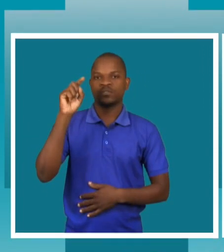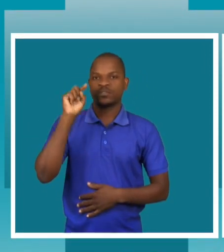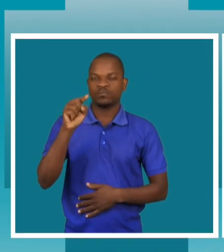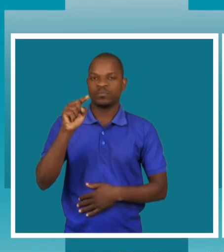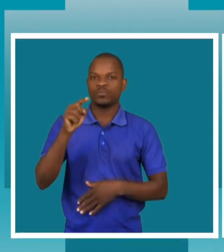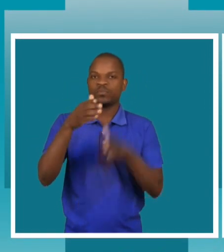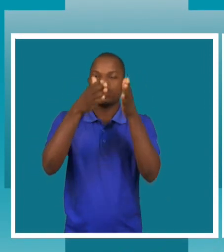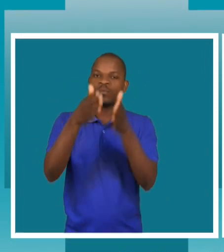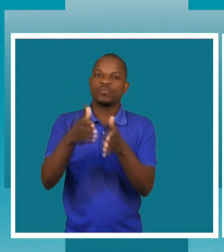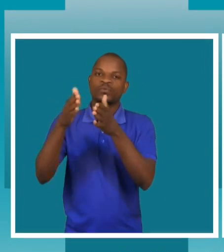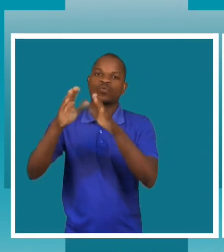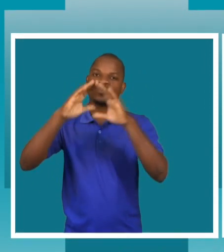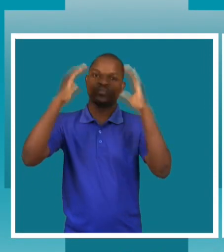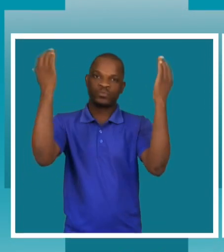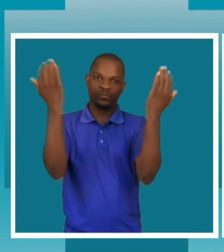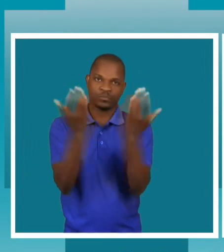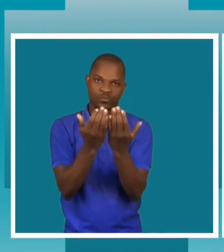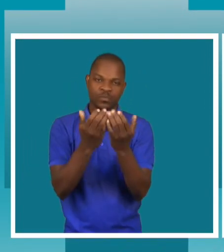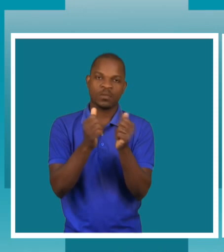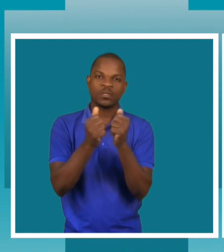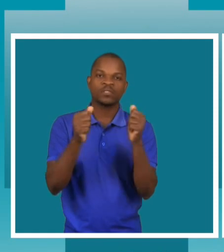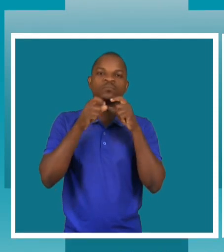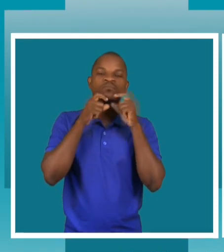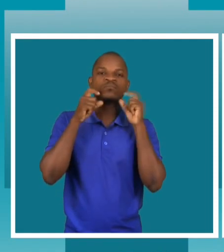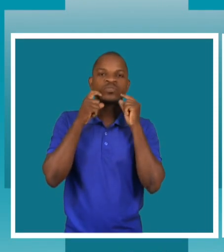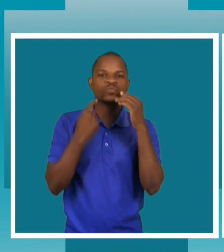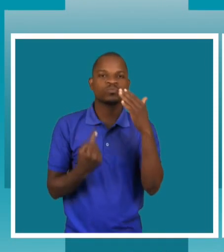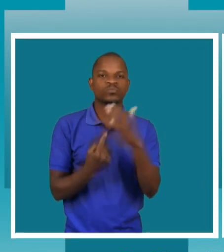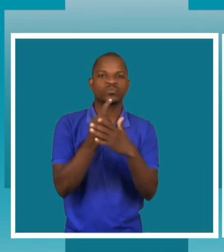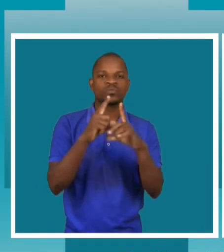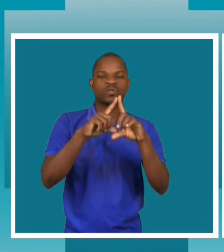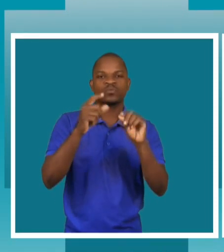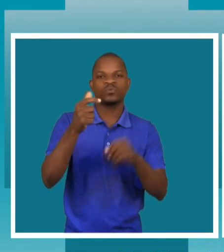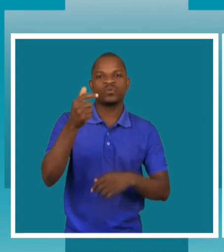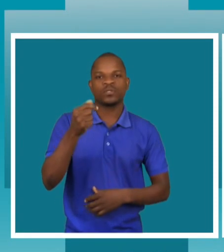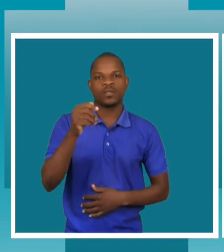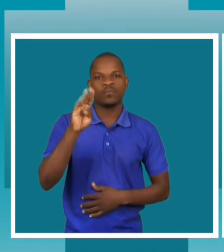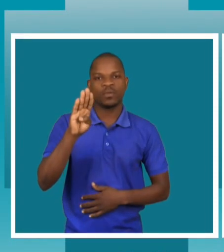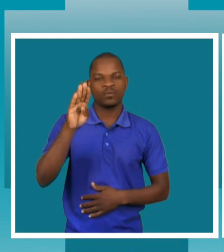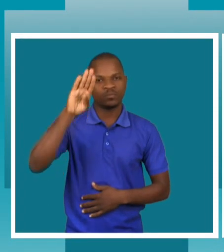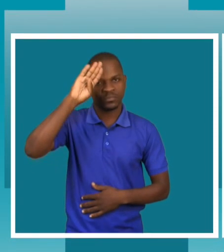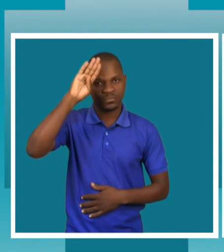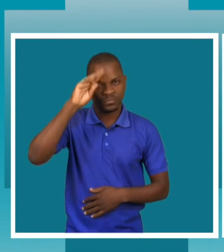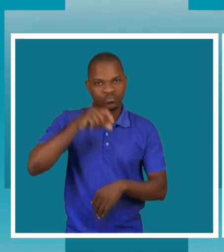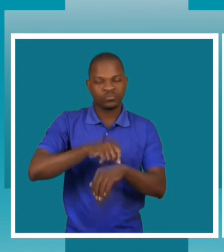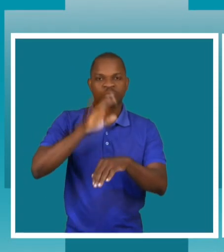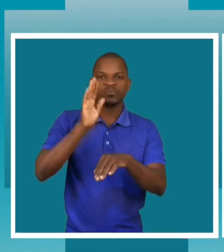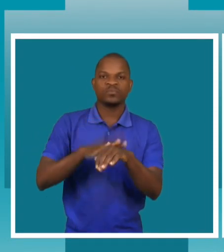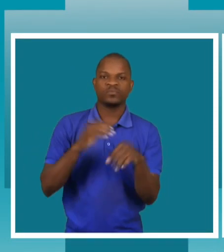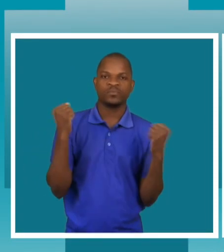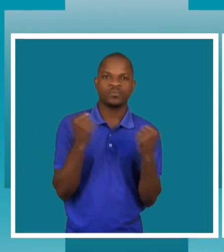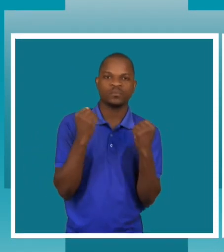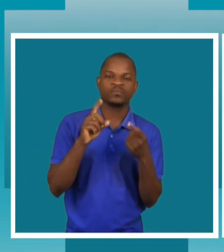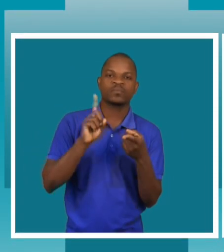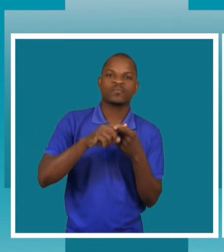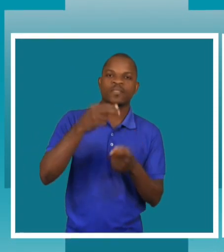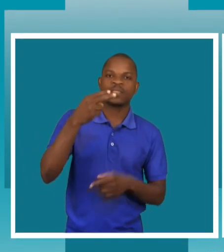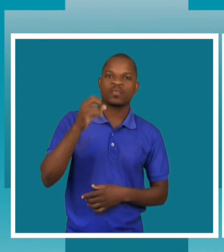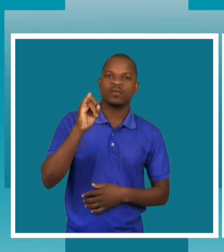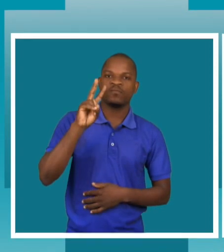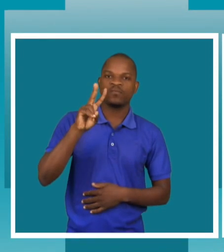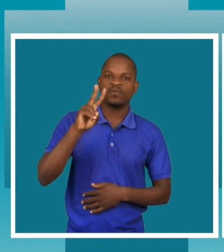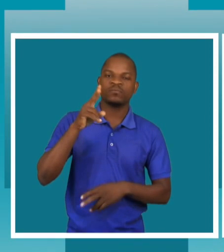Moçambique, esta anomalia é frequente em doenças como tuberculose, malária, HIV, SIDA,